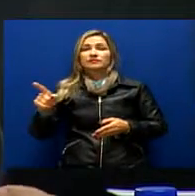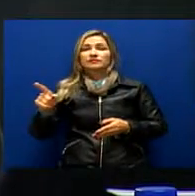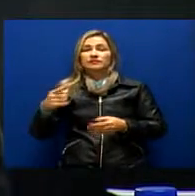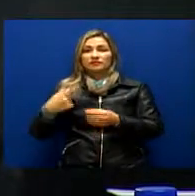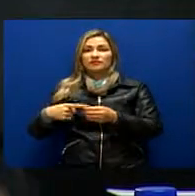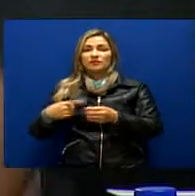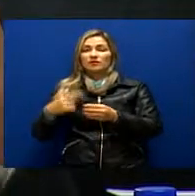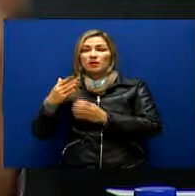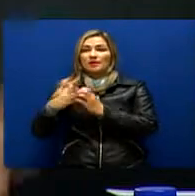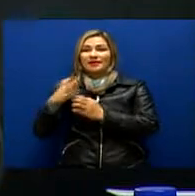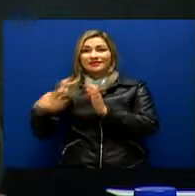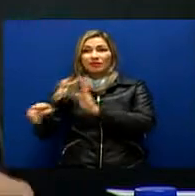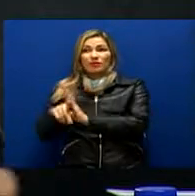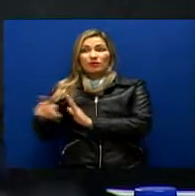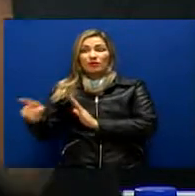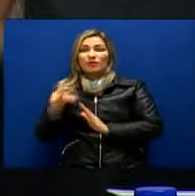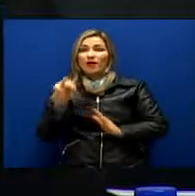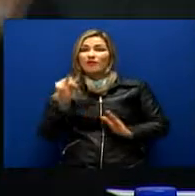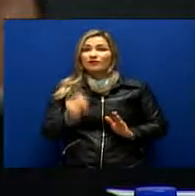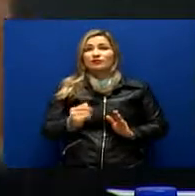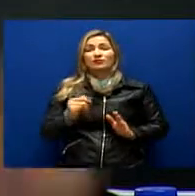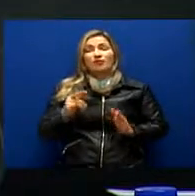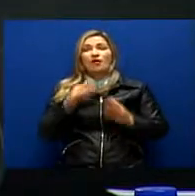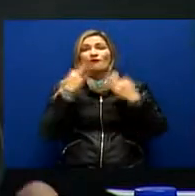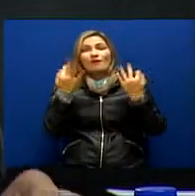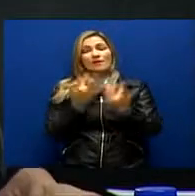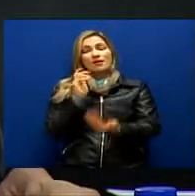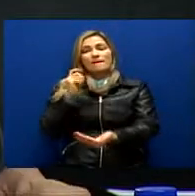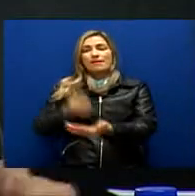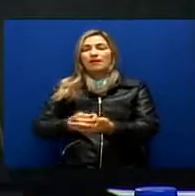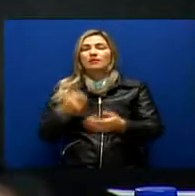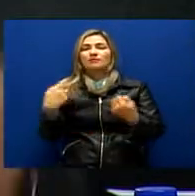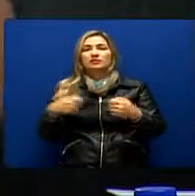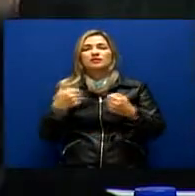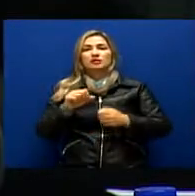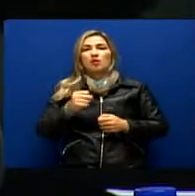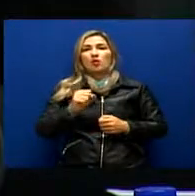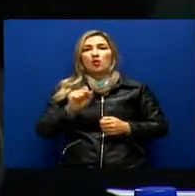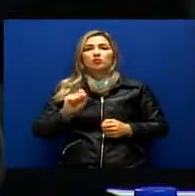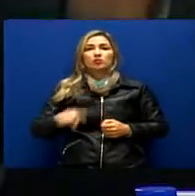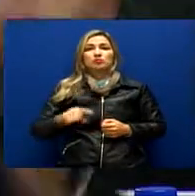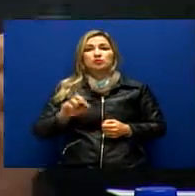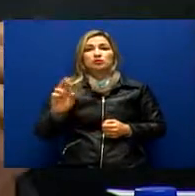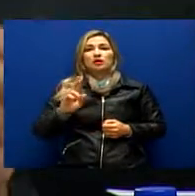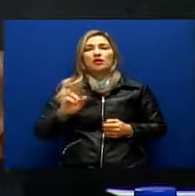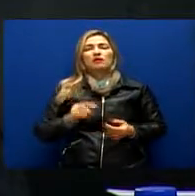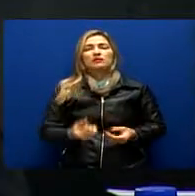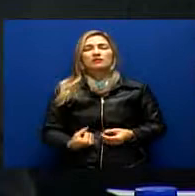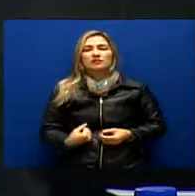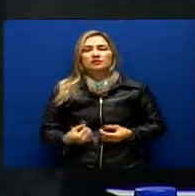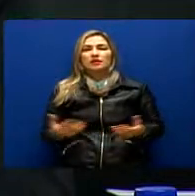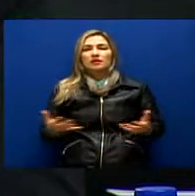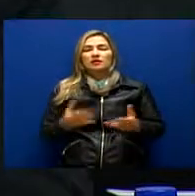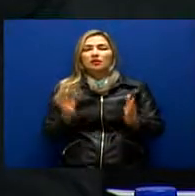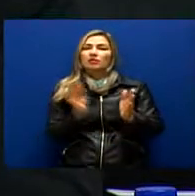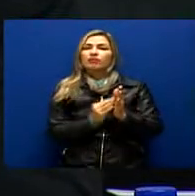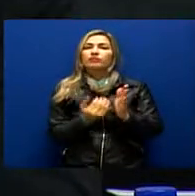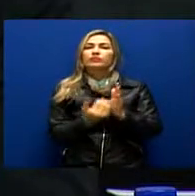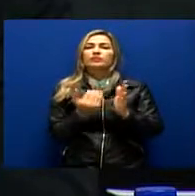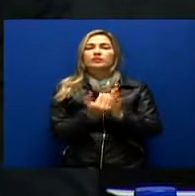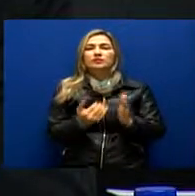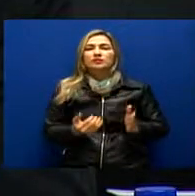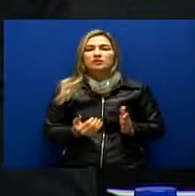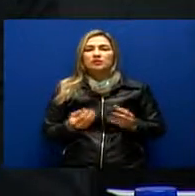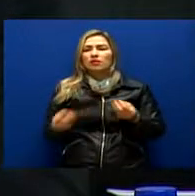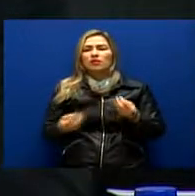translado, o fretamento do corpo, e iam cobrar R$8.000. Agora, eu gostaria de fazer até uma emenda. Quando é responsabilidade nossa também